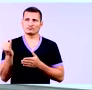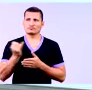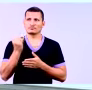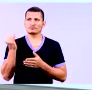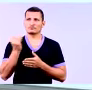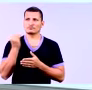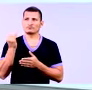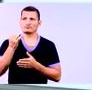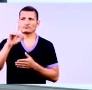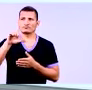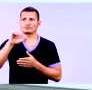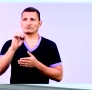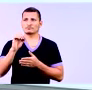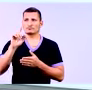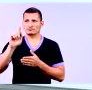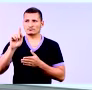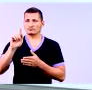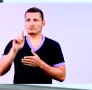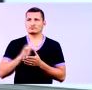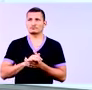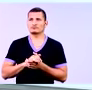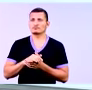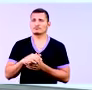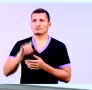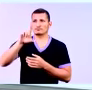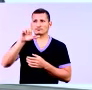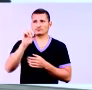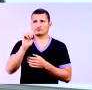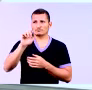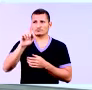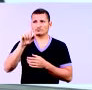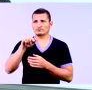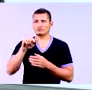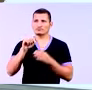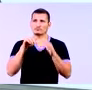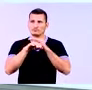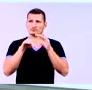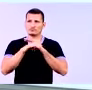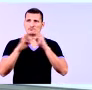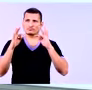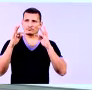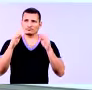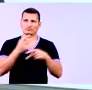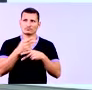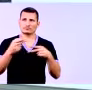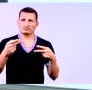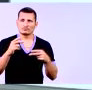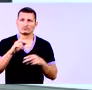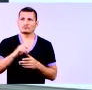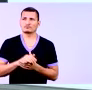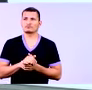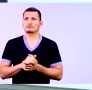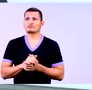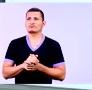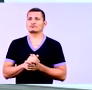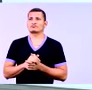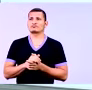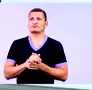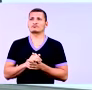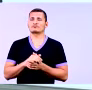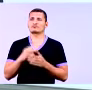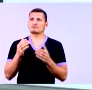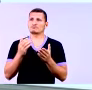log do sistema. No log do sistema são registrados todos os comandos que serão executados. Até o presente momento não